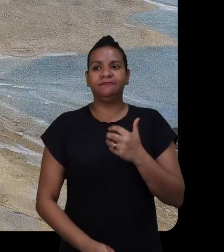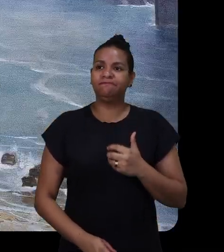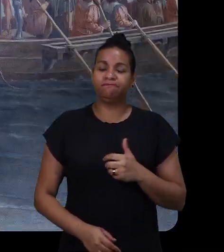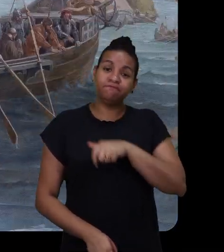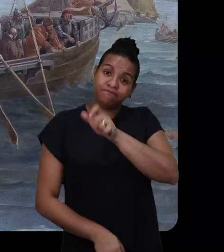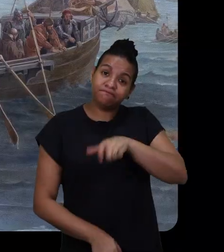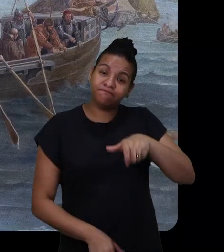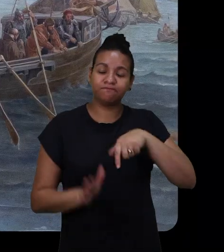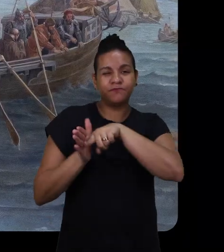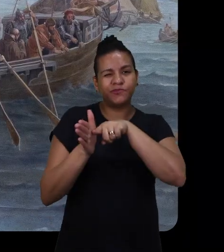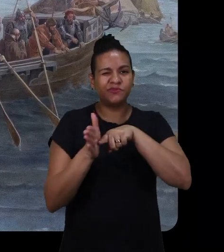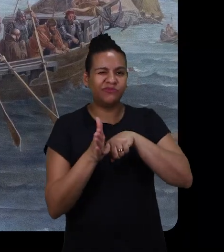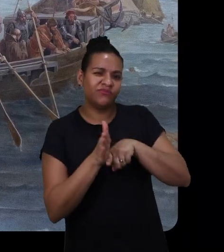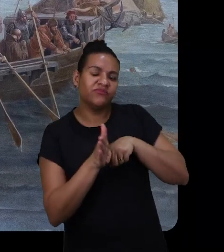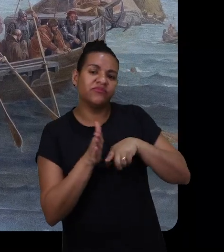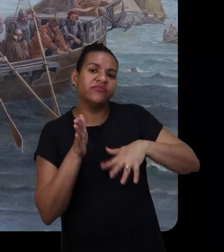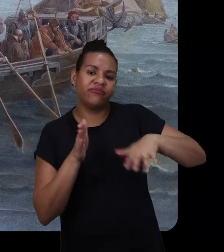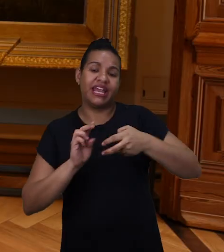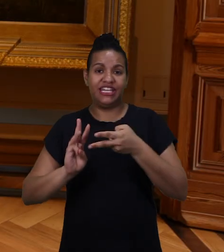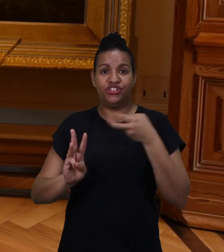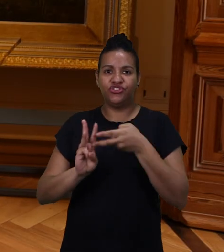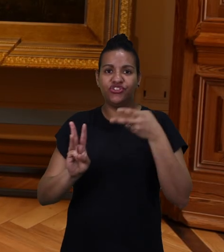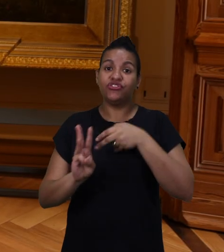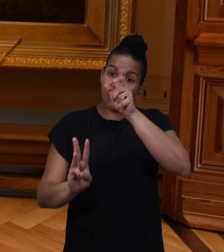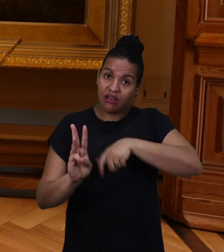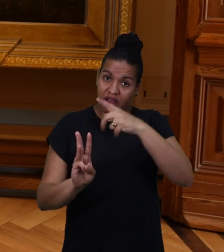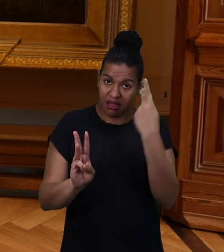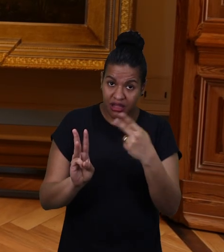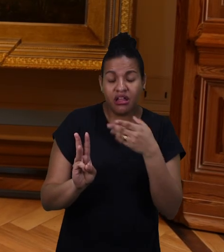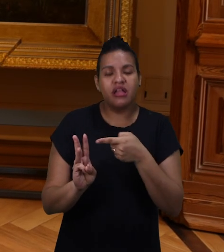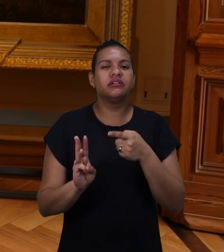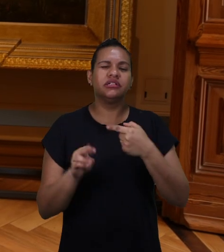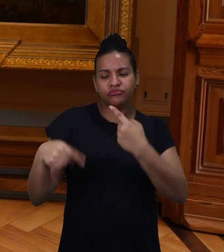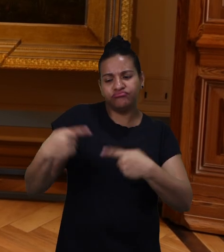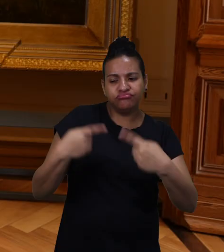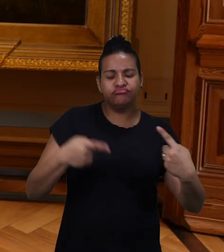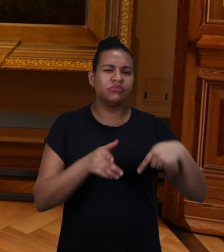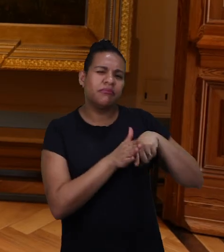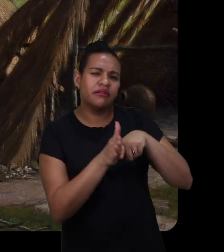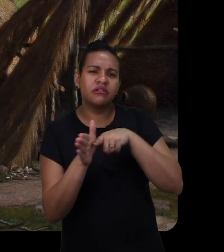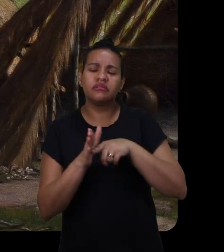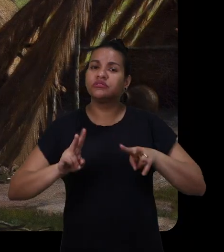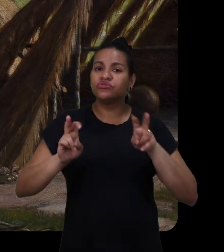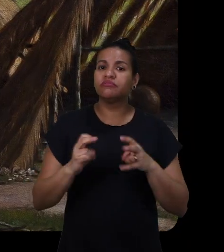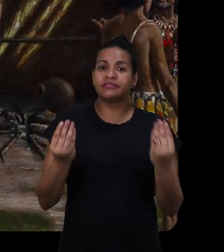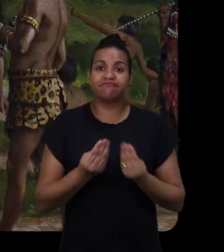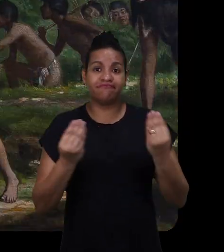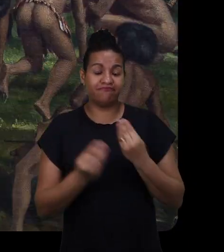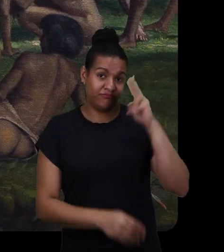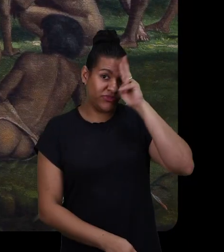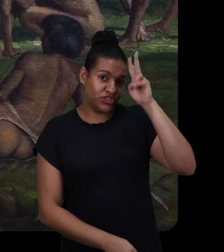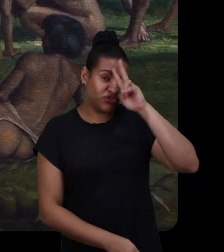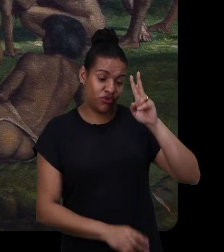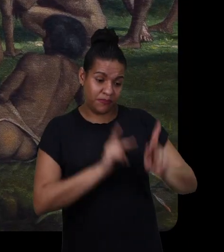praia. Grande parte dos pesquisadores indígenas, eles têm discutido e tentado ampliar um pouco esse olhar